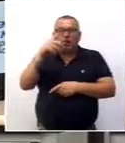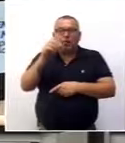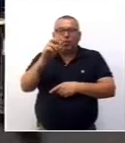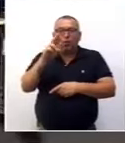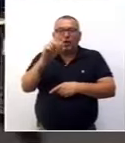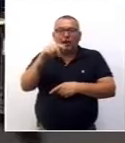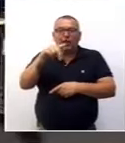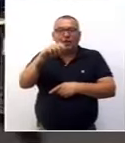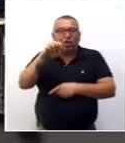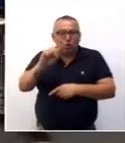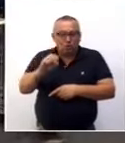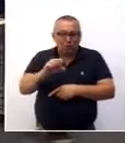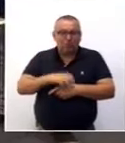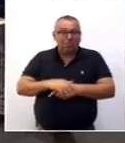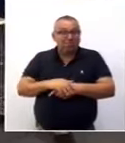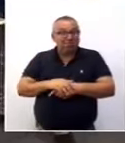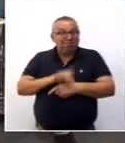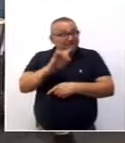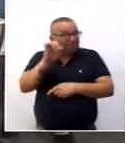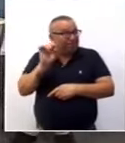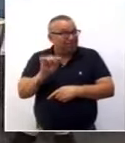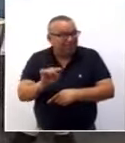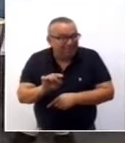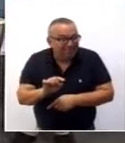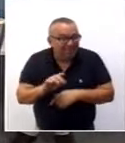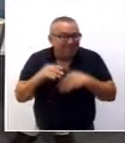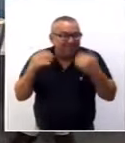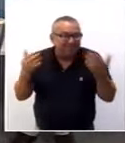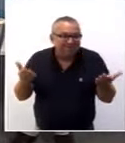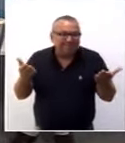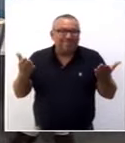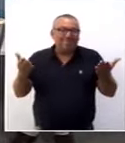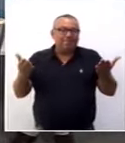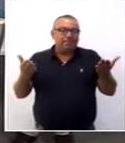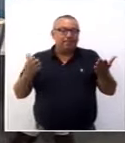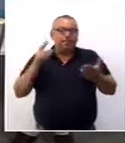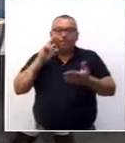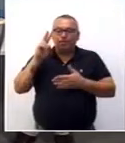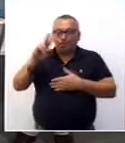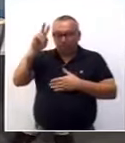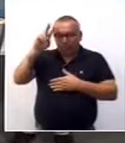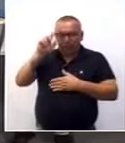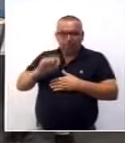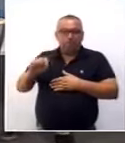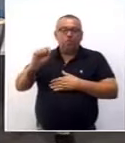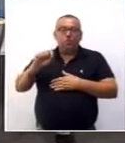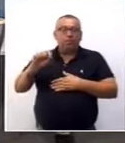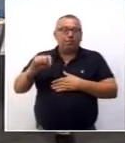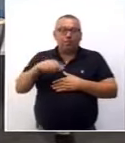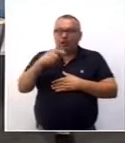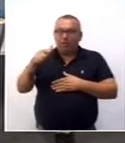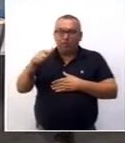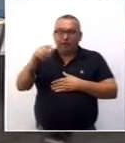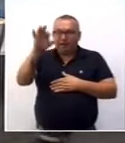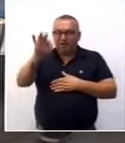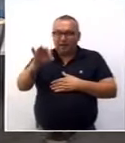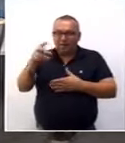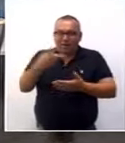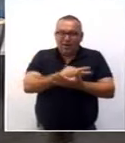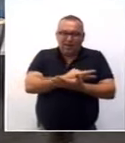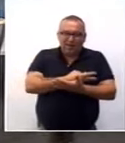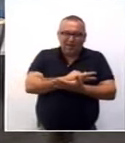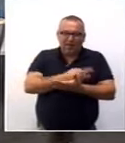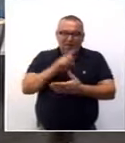Que será? Bom. Será? Será? Vamos lembrar o seguinte, não tem certo e errado, tá, galera? Nós